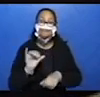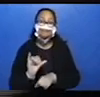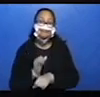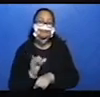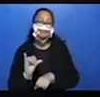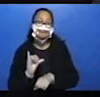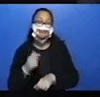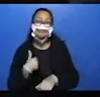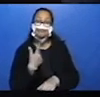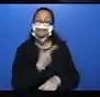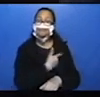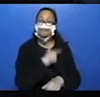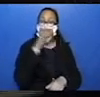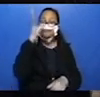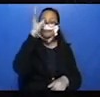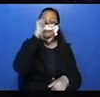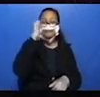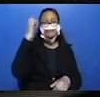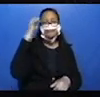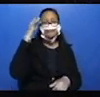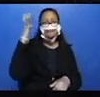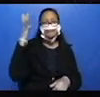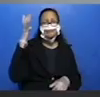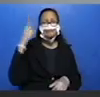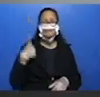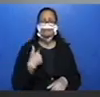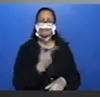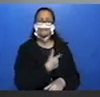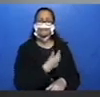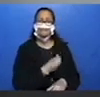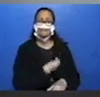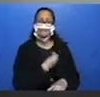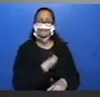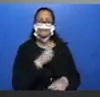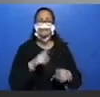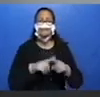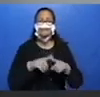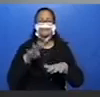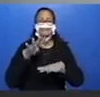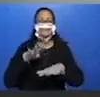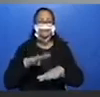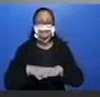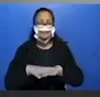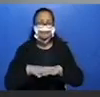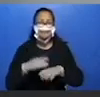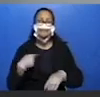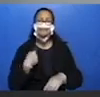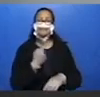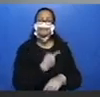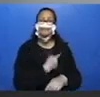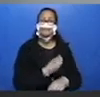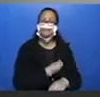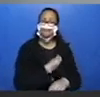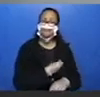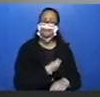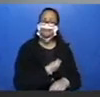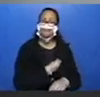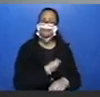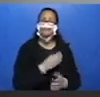aprende, mais fácil fica a nossa vida, porque a matemática faz parte da nossa vida. Nós vamos